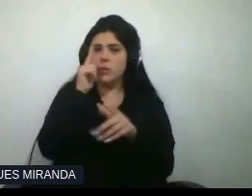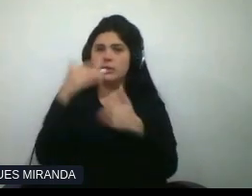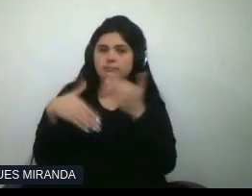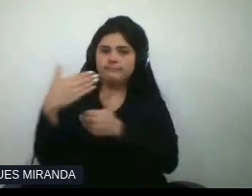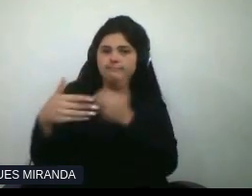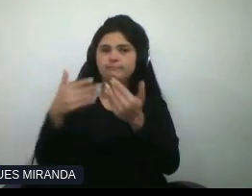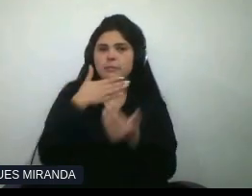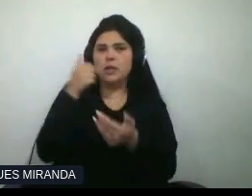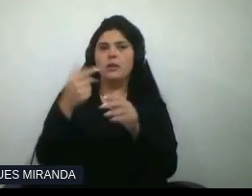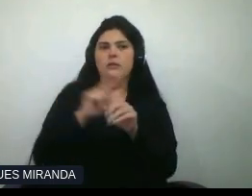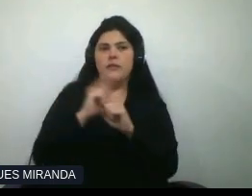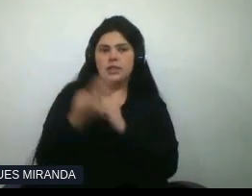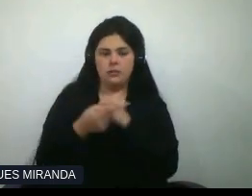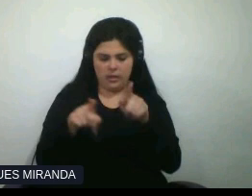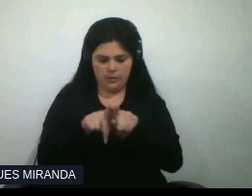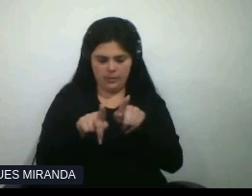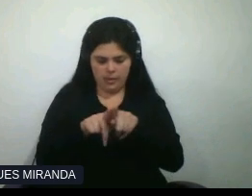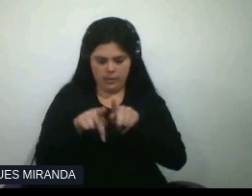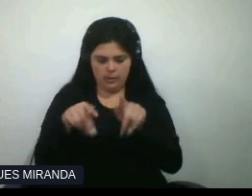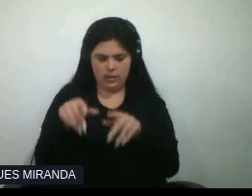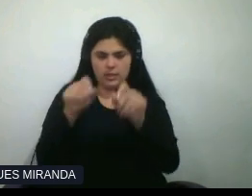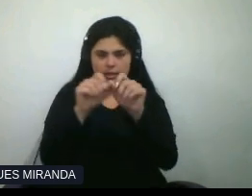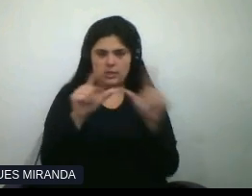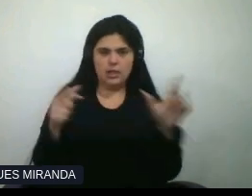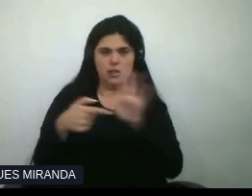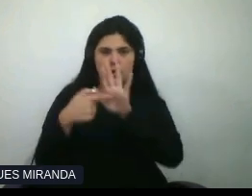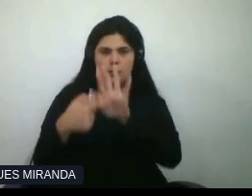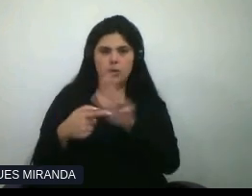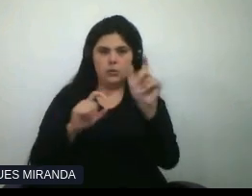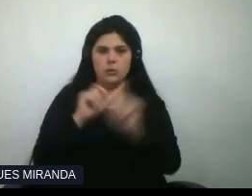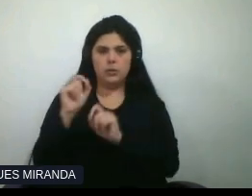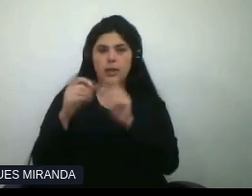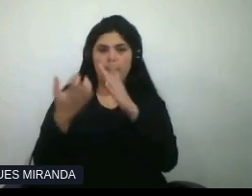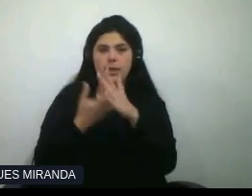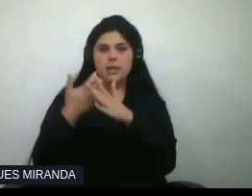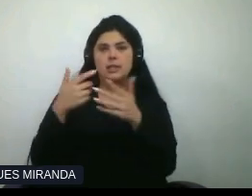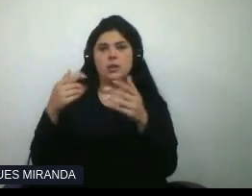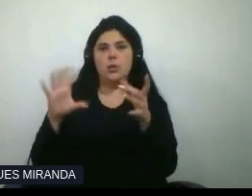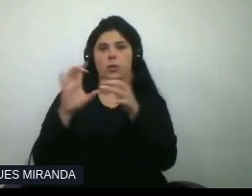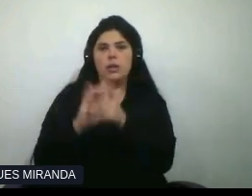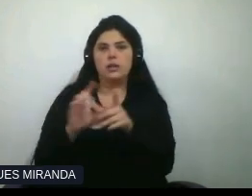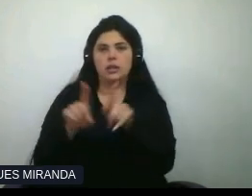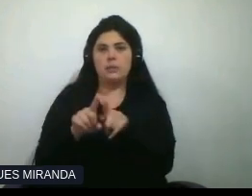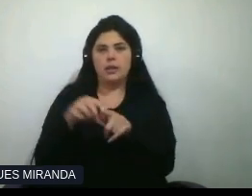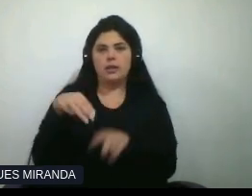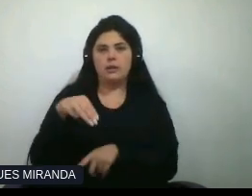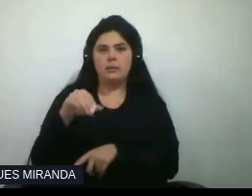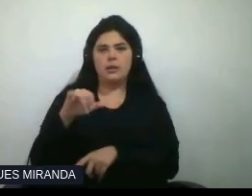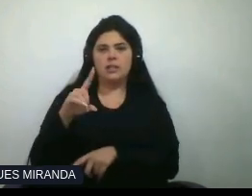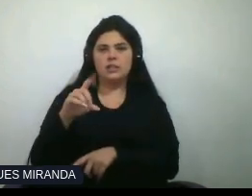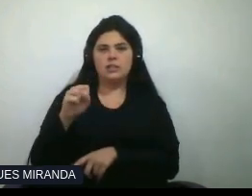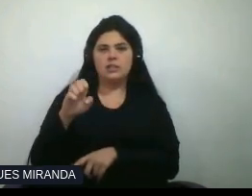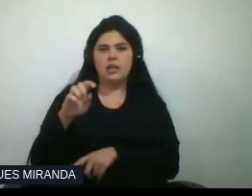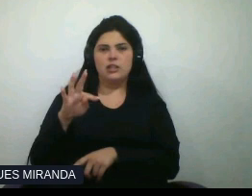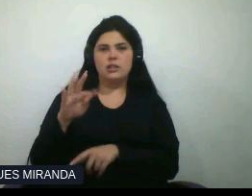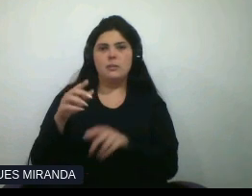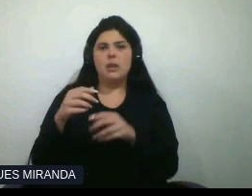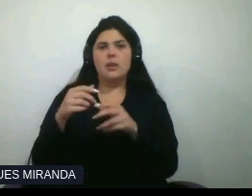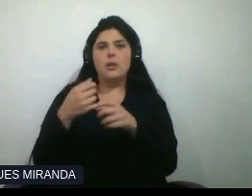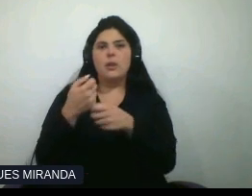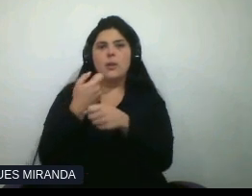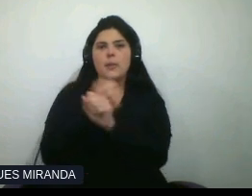as suas melhores versões. Nesse slide constam algumas das empresas que eu estou conectados, além da Mindset Ágil, como PUC Minas, sou professor do